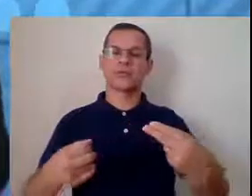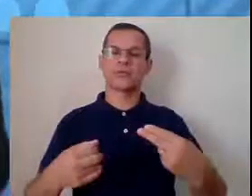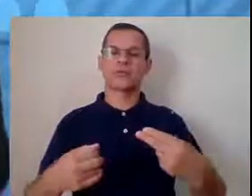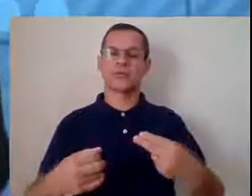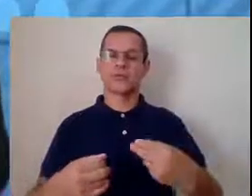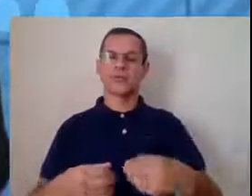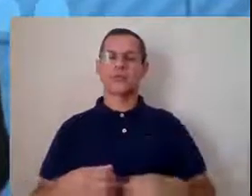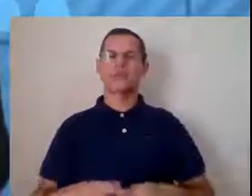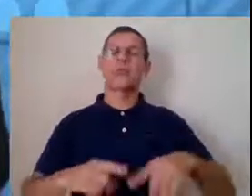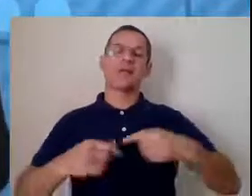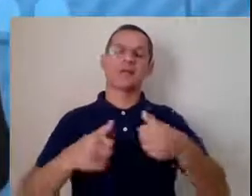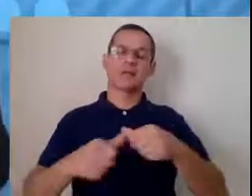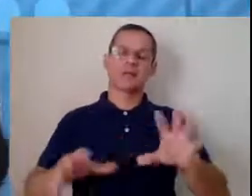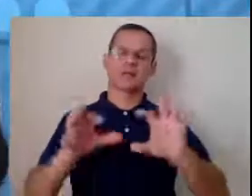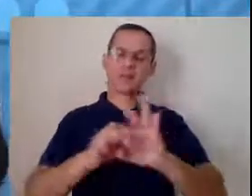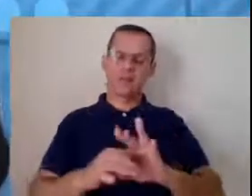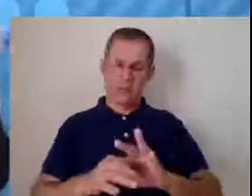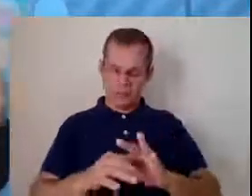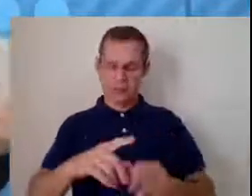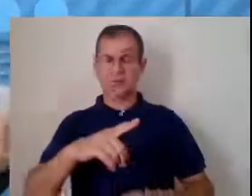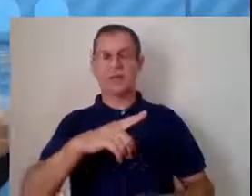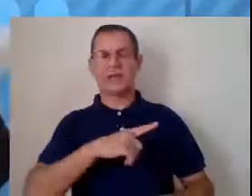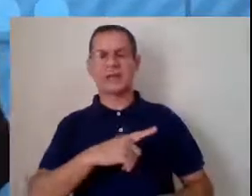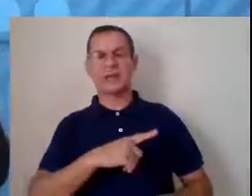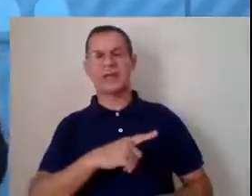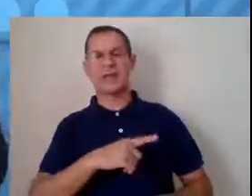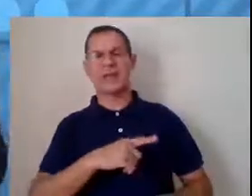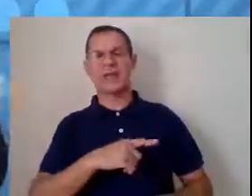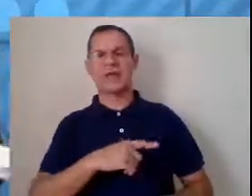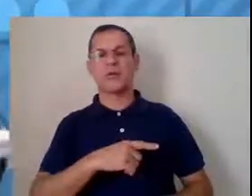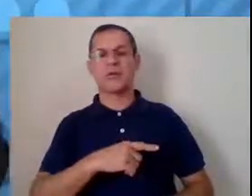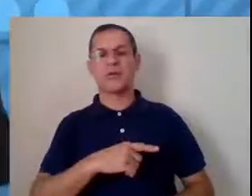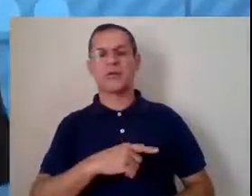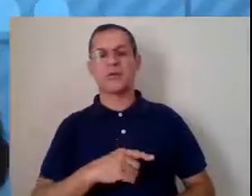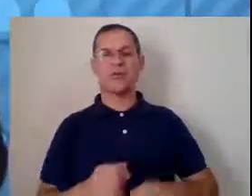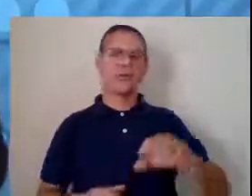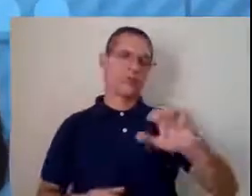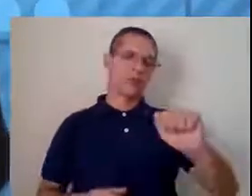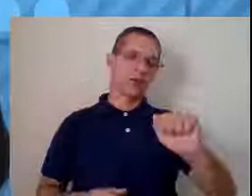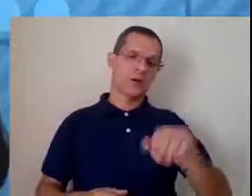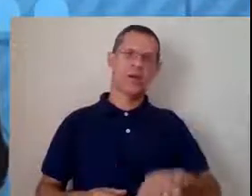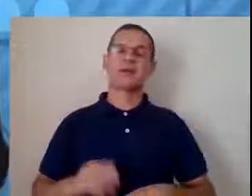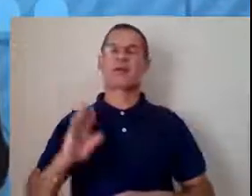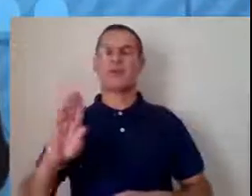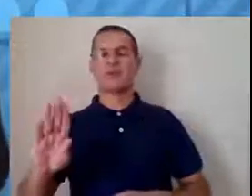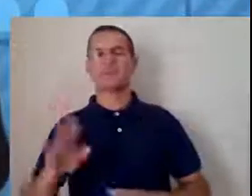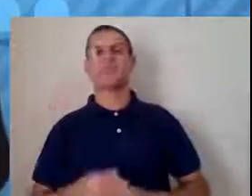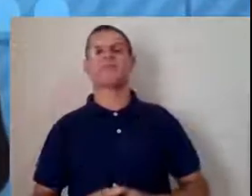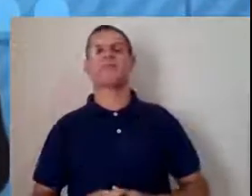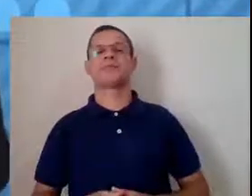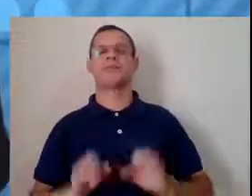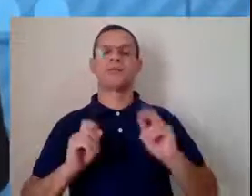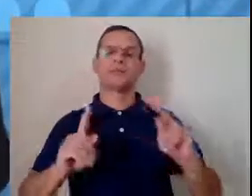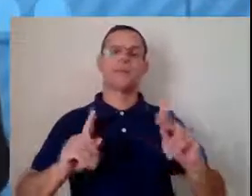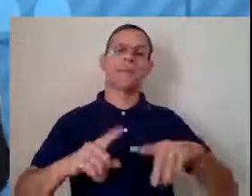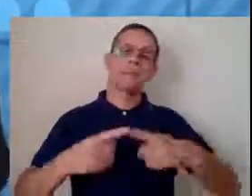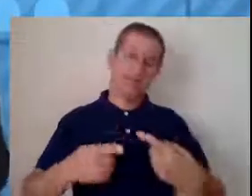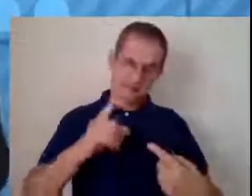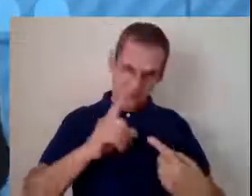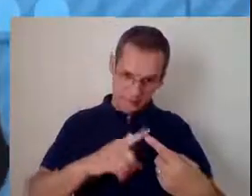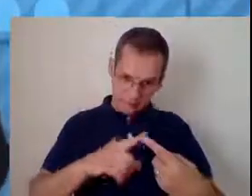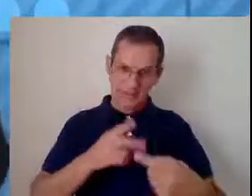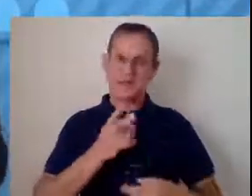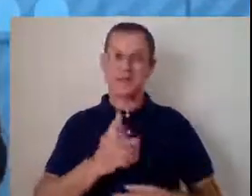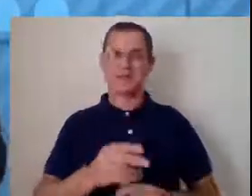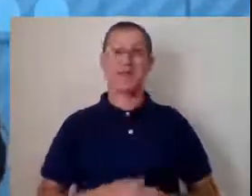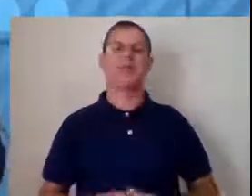E nessas relações possíveis vai contar com um termo de A e um termo de B, ok? Primeiro